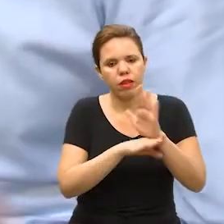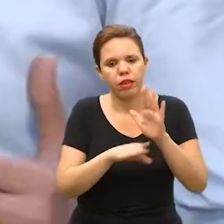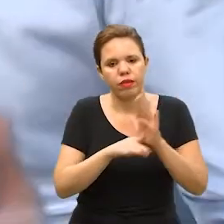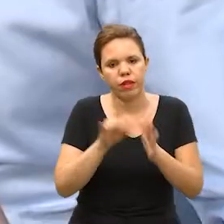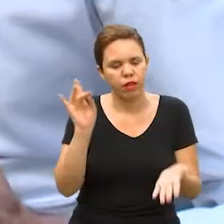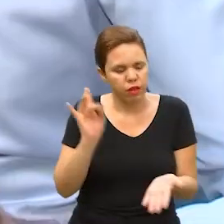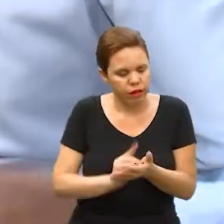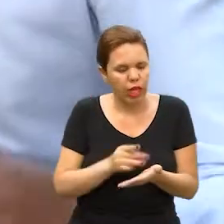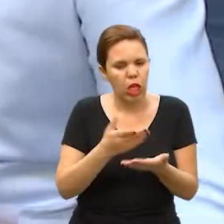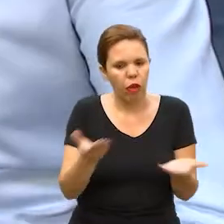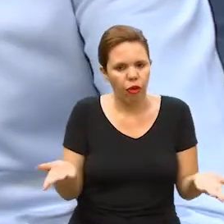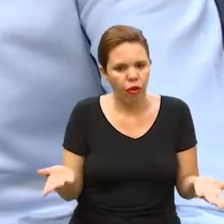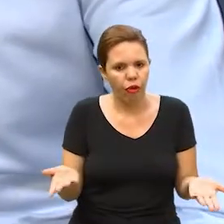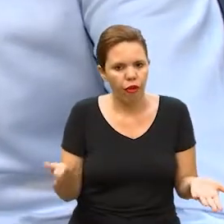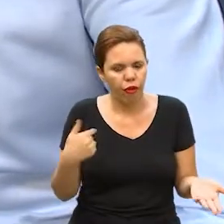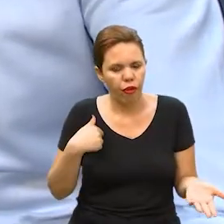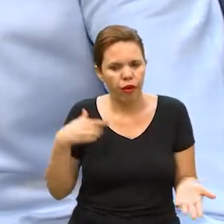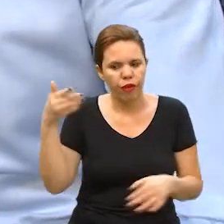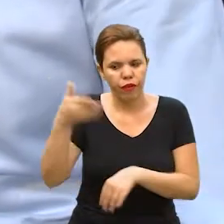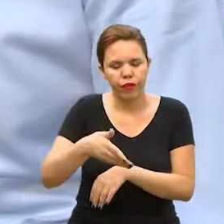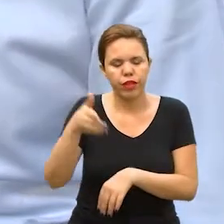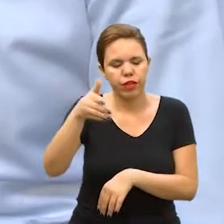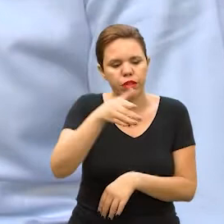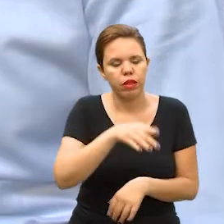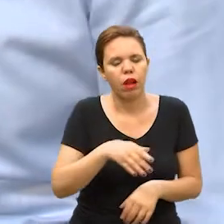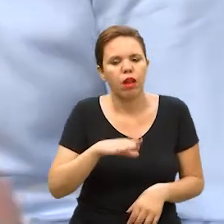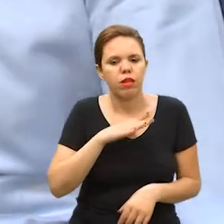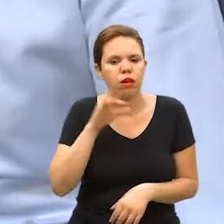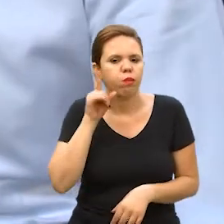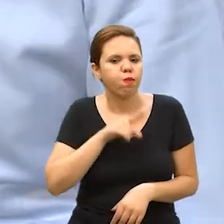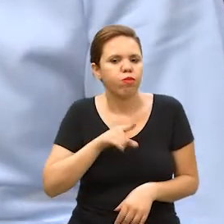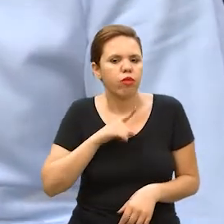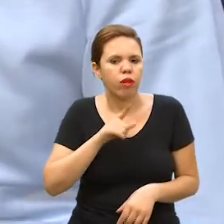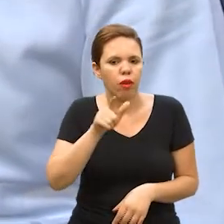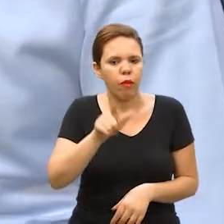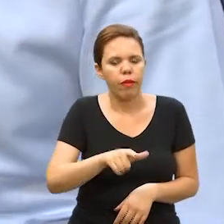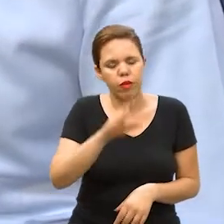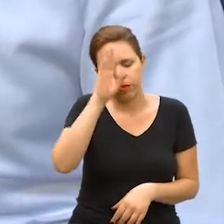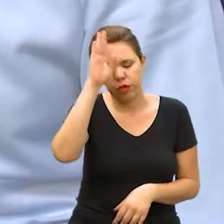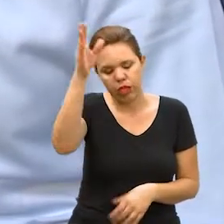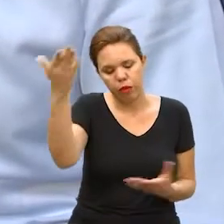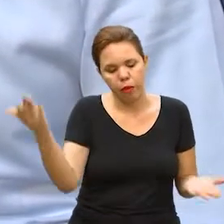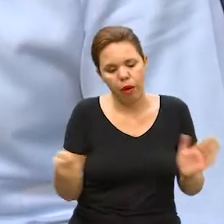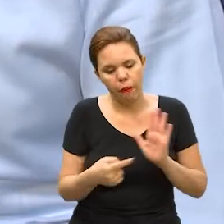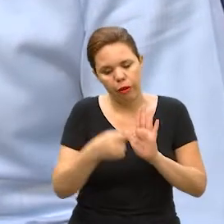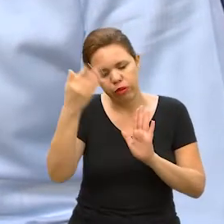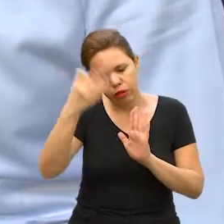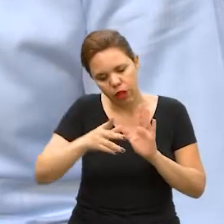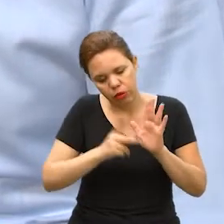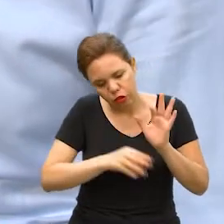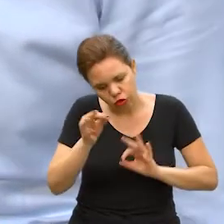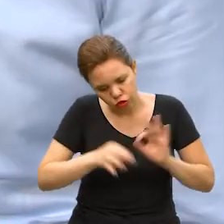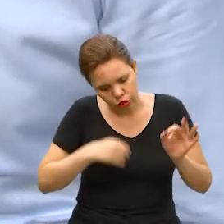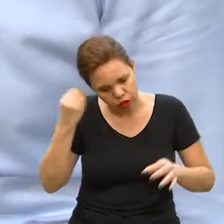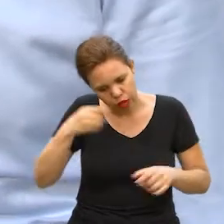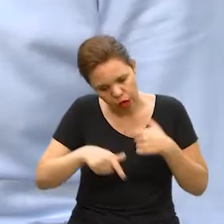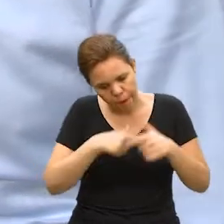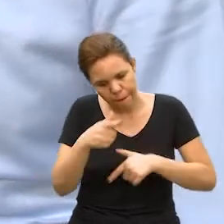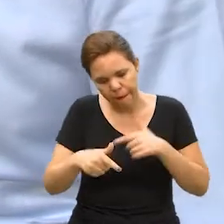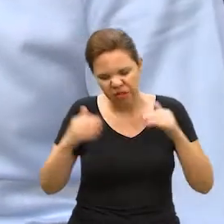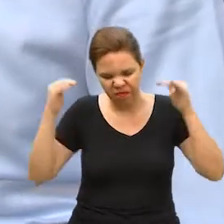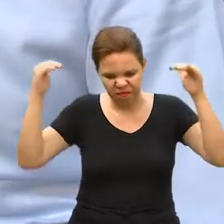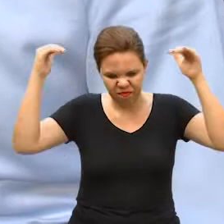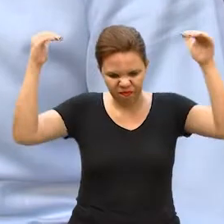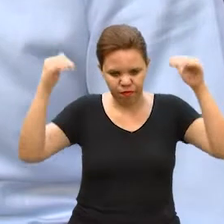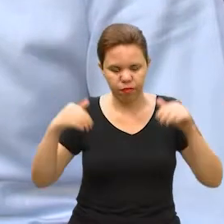você realmente ir no Vale do Silício com algum protagonismo, né? É um jogo para grandes, né?